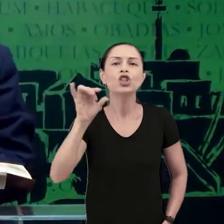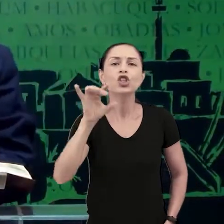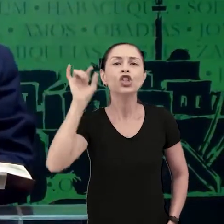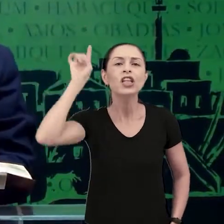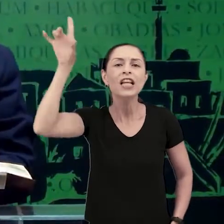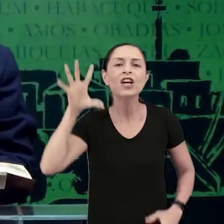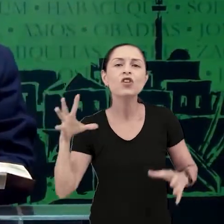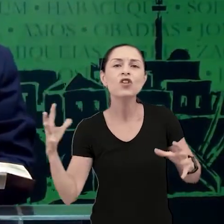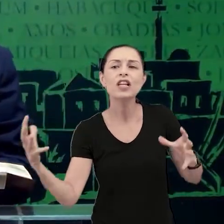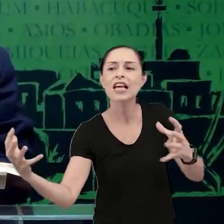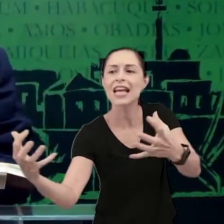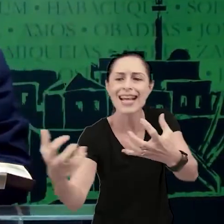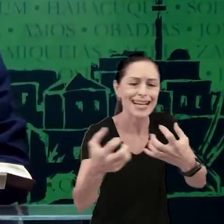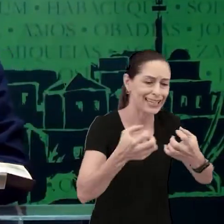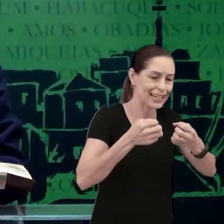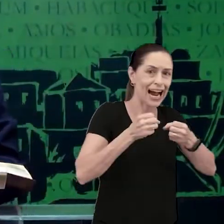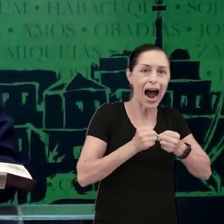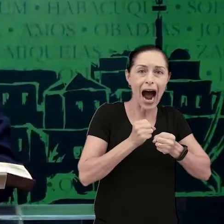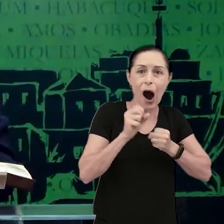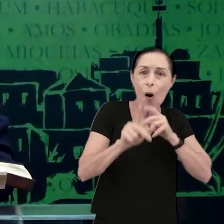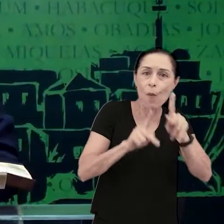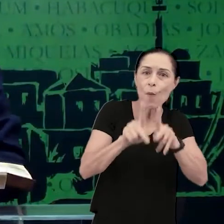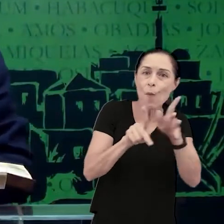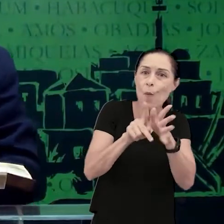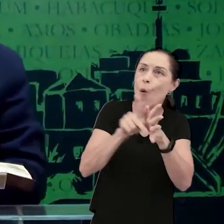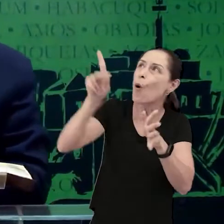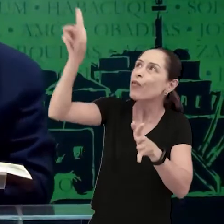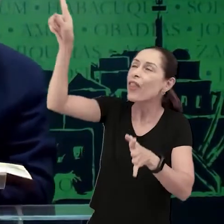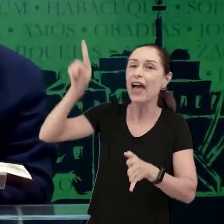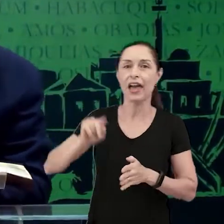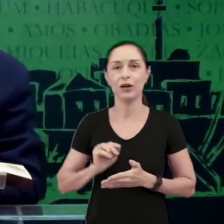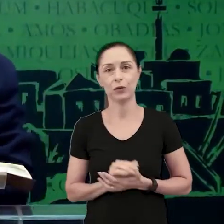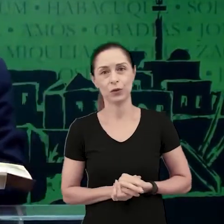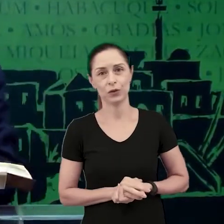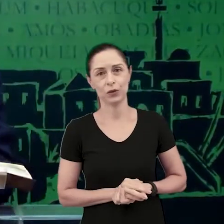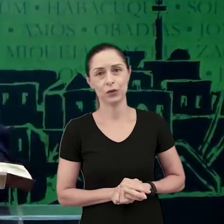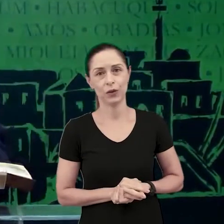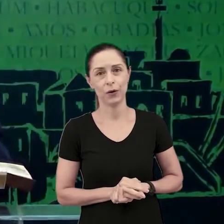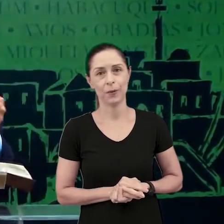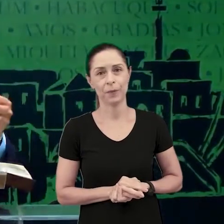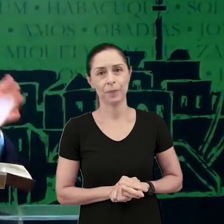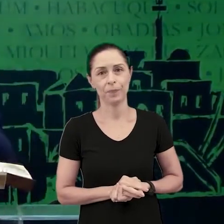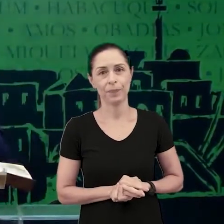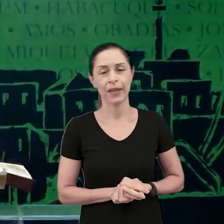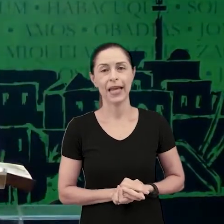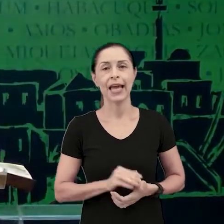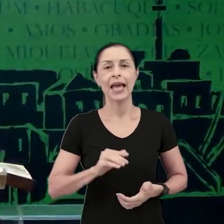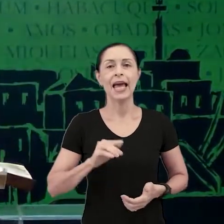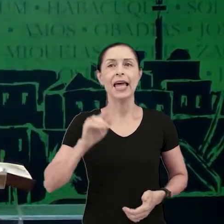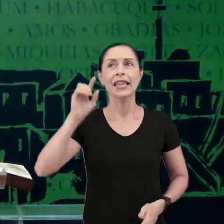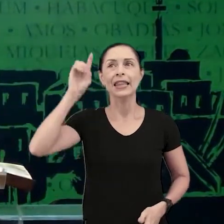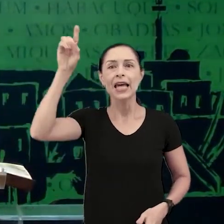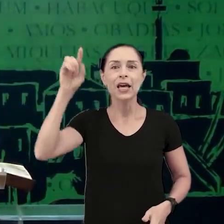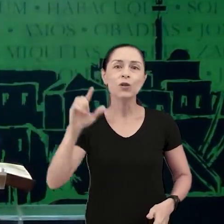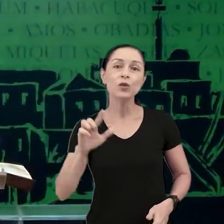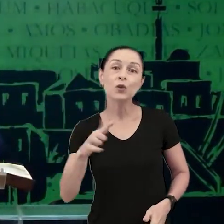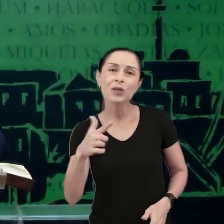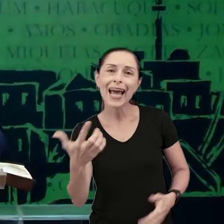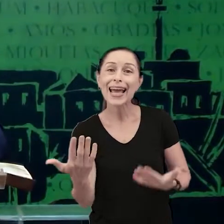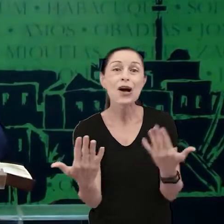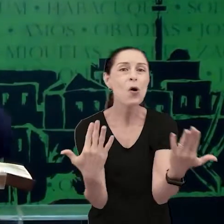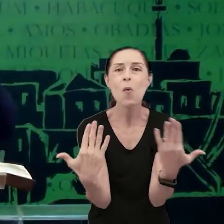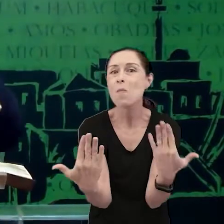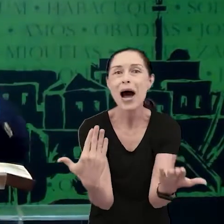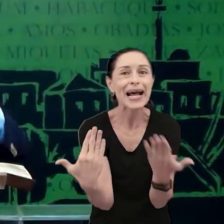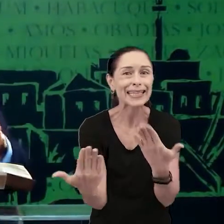povo. Não há Deus como Ele. Mas depois de mostrar que Deus é incomparável em seu ser, Ele mostra que Deus é